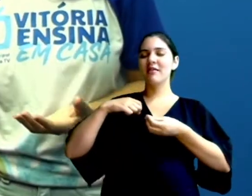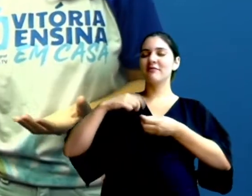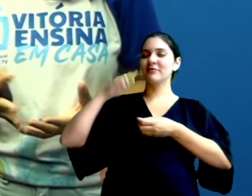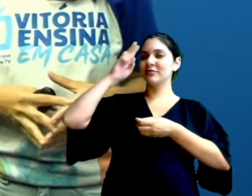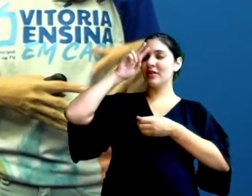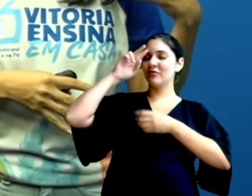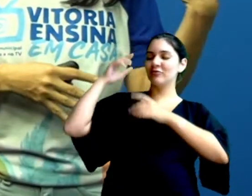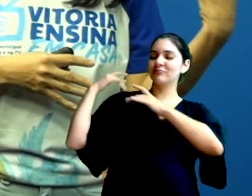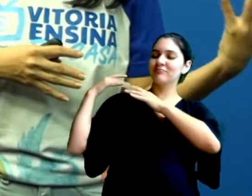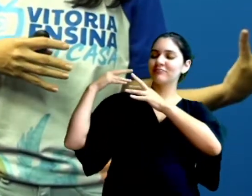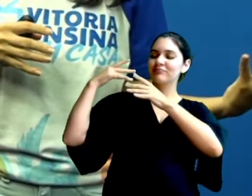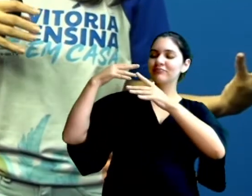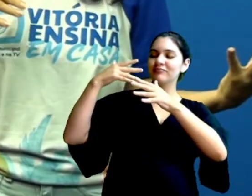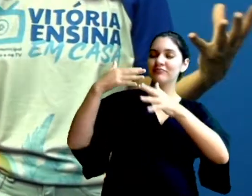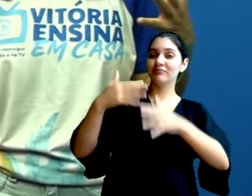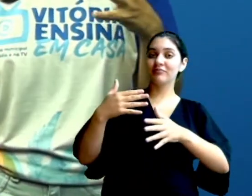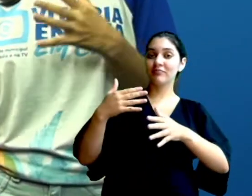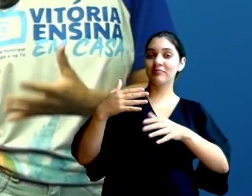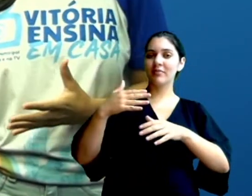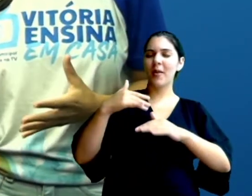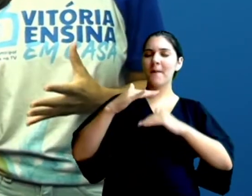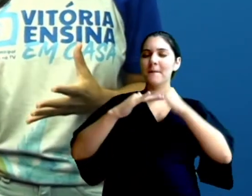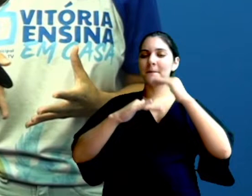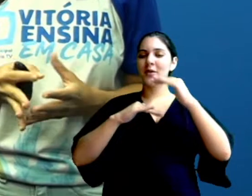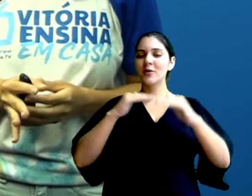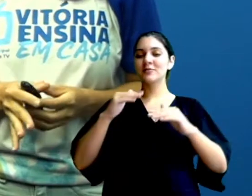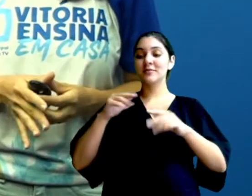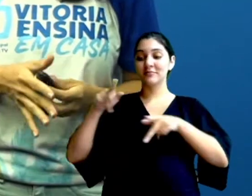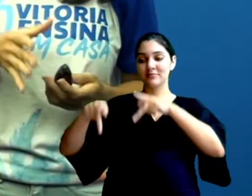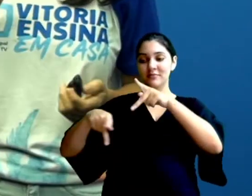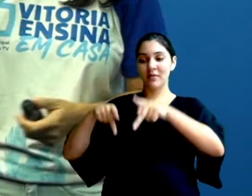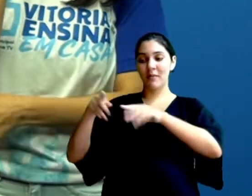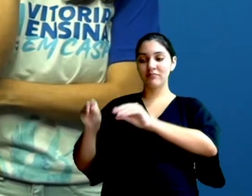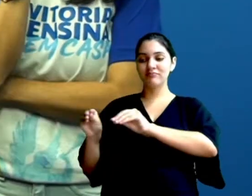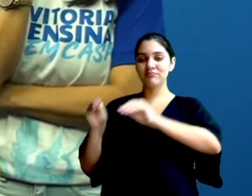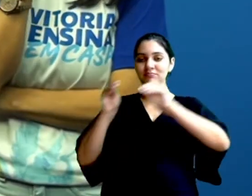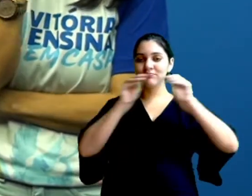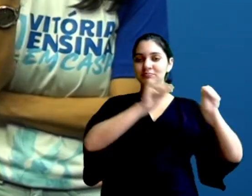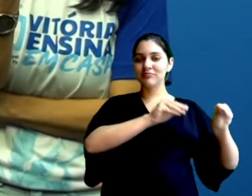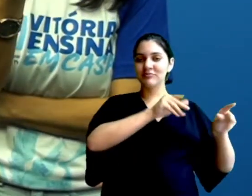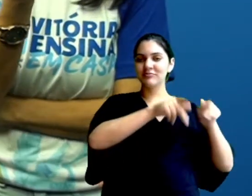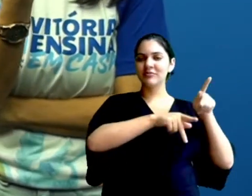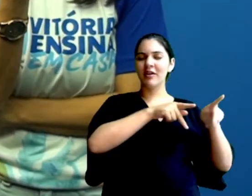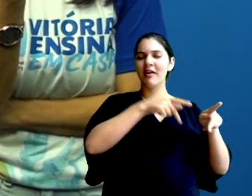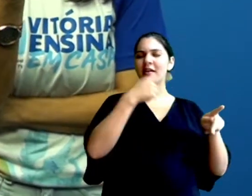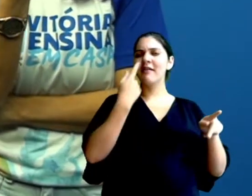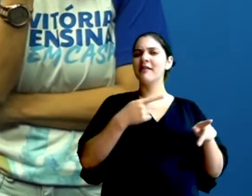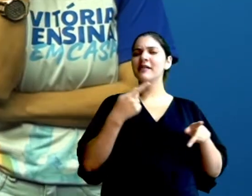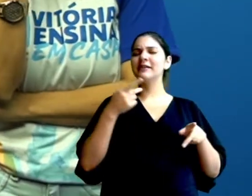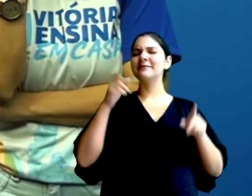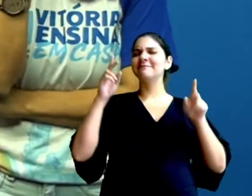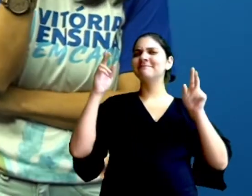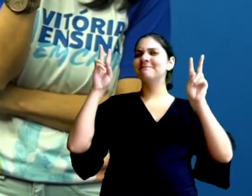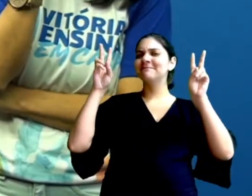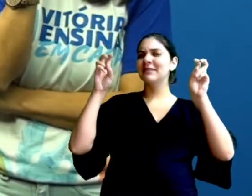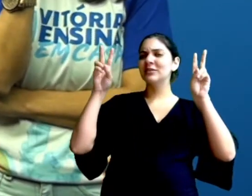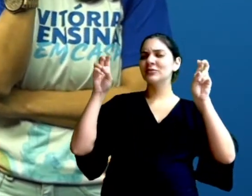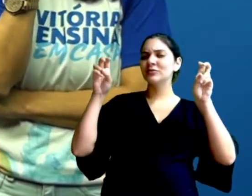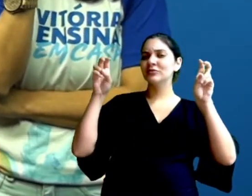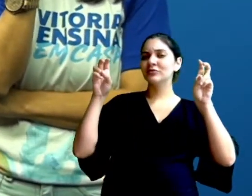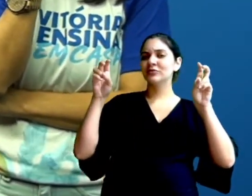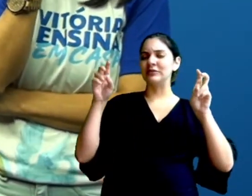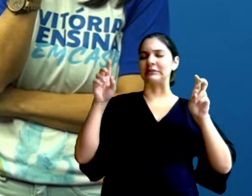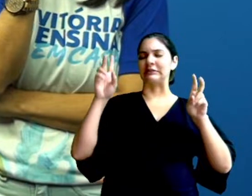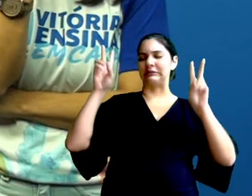da humanidade o processo de deslocamento. Professora, esse assunto não é um assunto